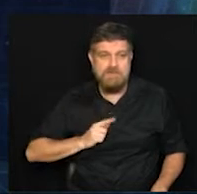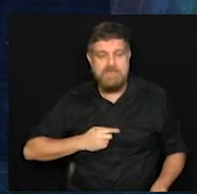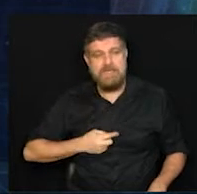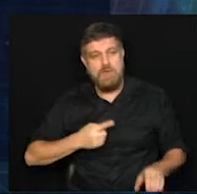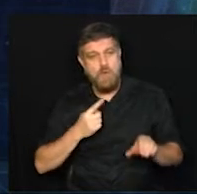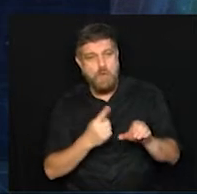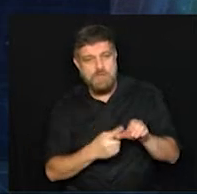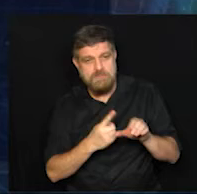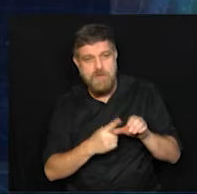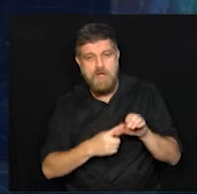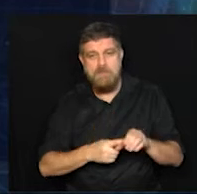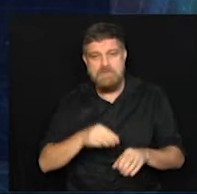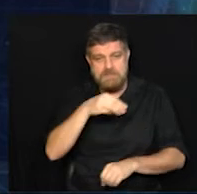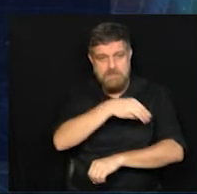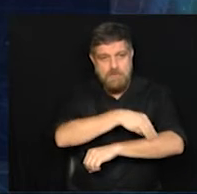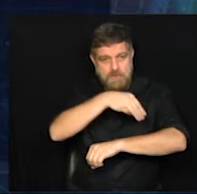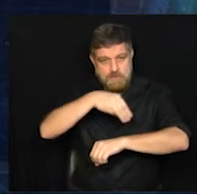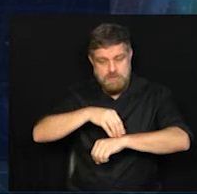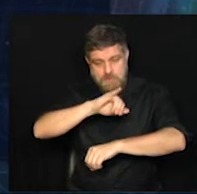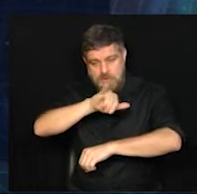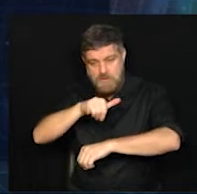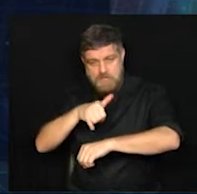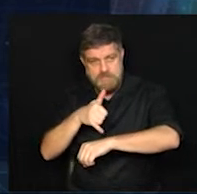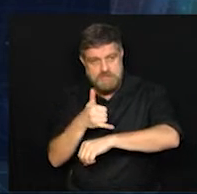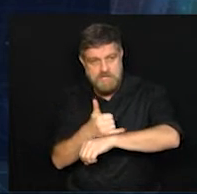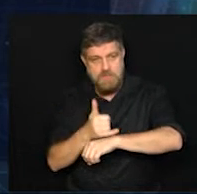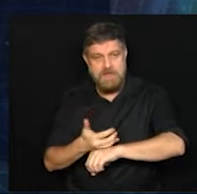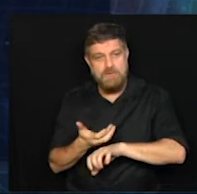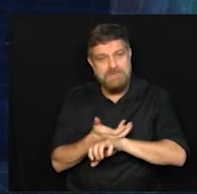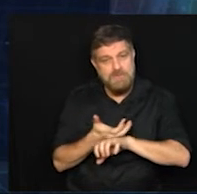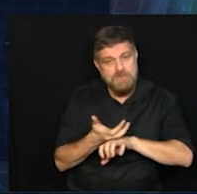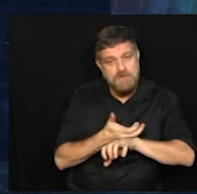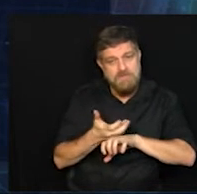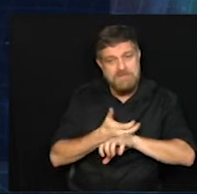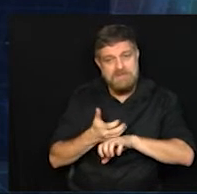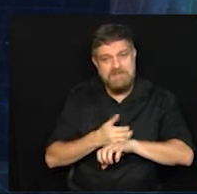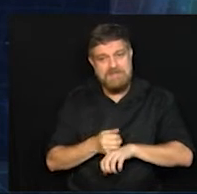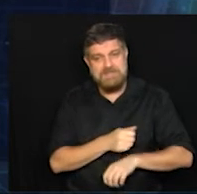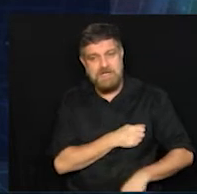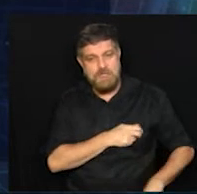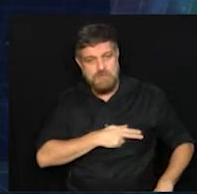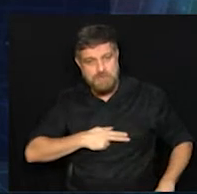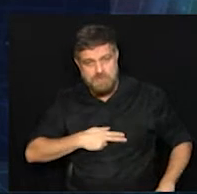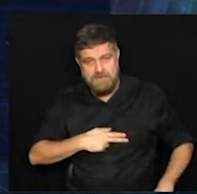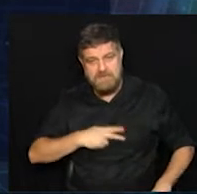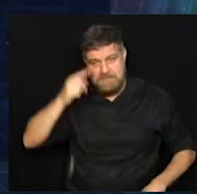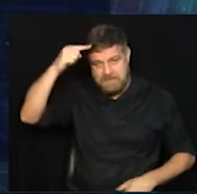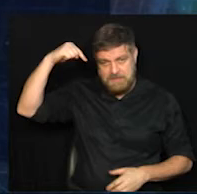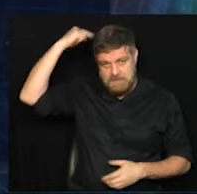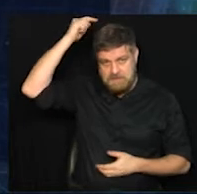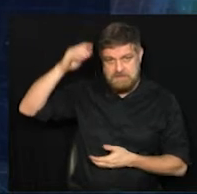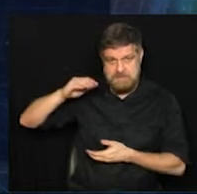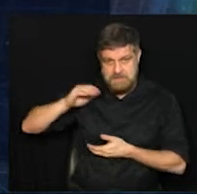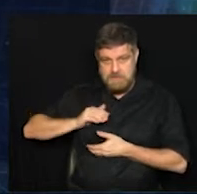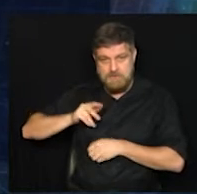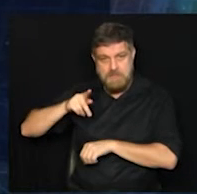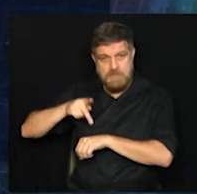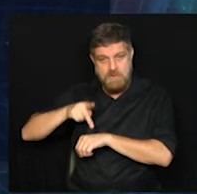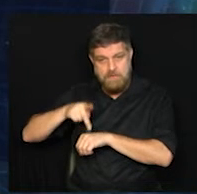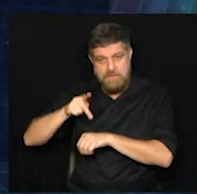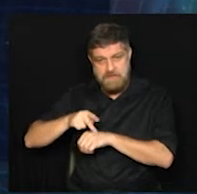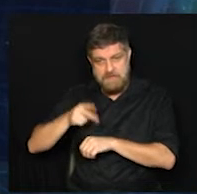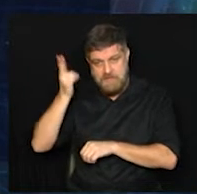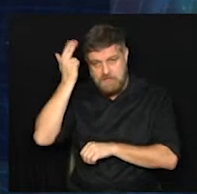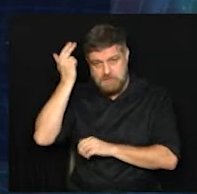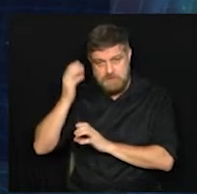Cosmópolis, Montemor, Jaguariúna, Nova Odessa, Arthur Nogueira, Santo Antônio de Posse, Pedreira,